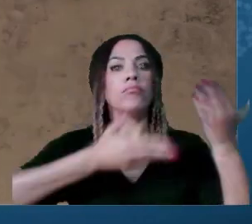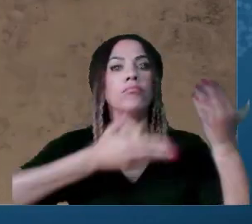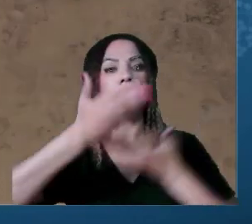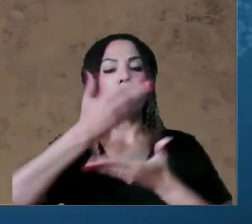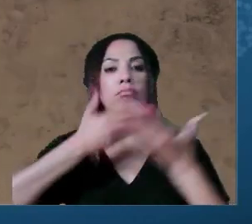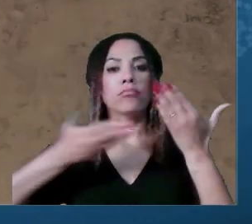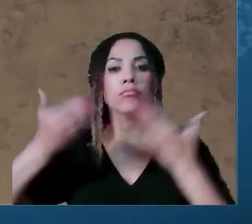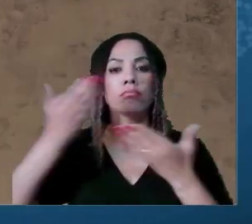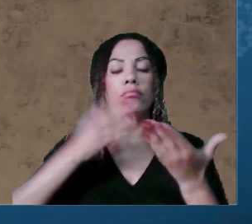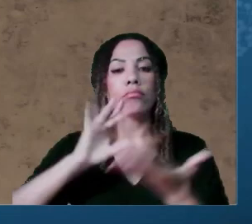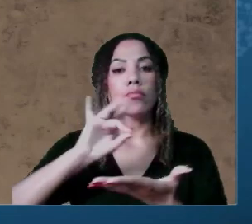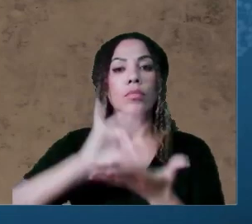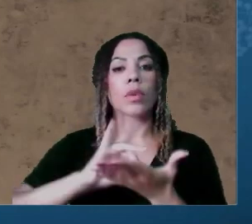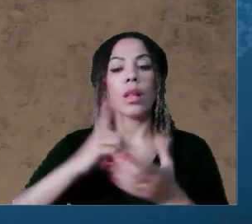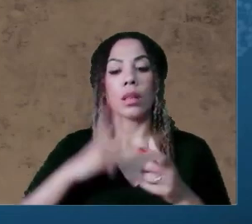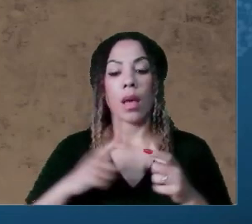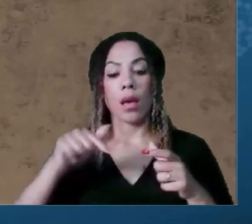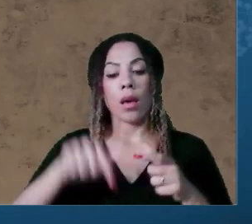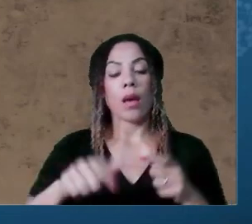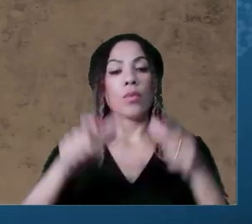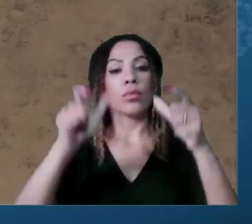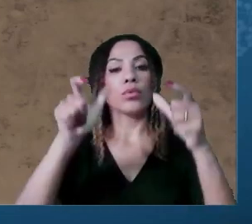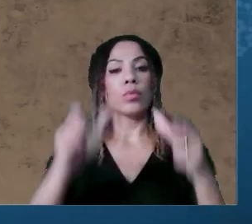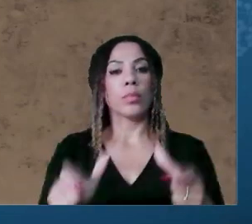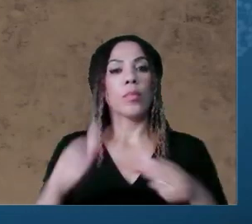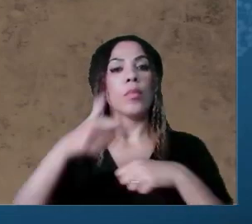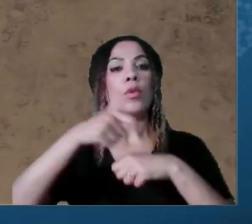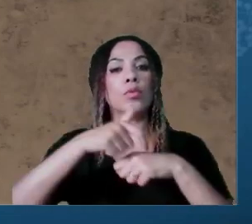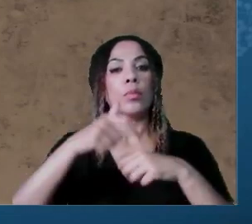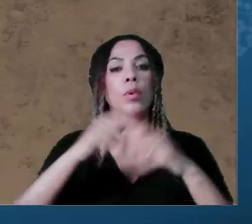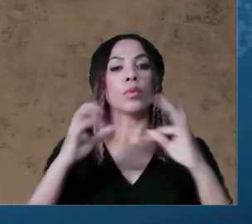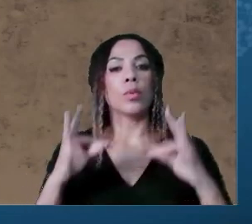realmente um espaço para todos aqui